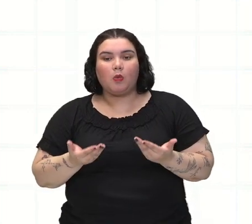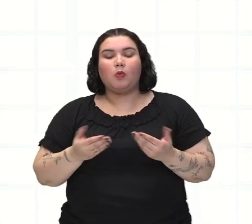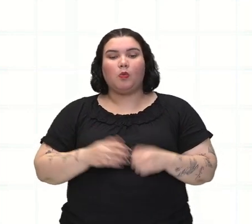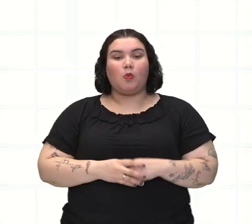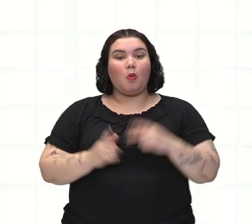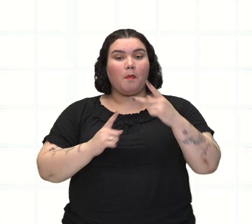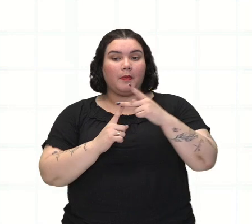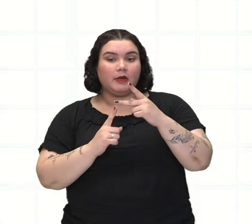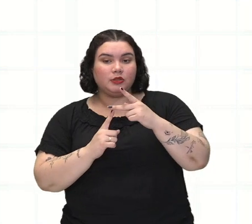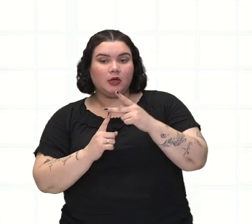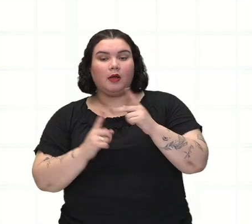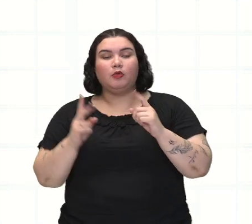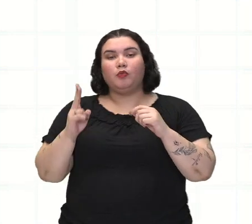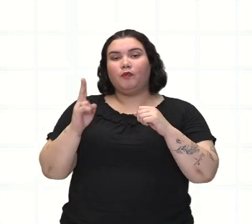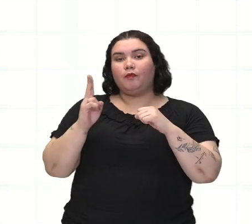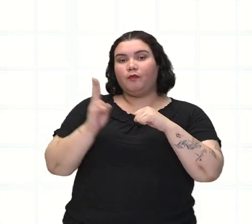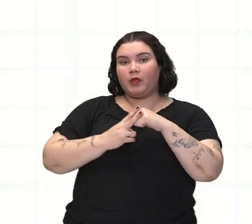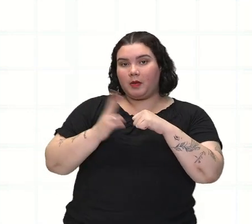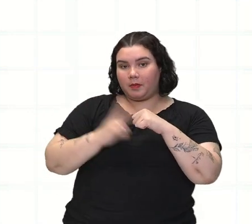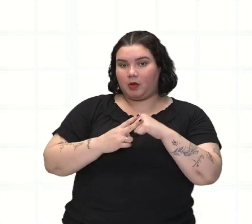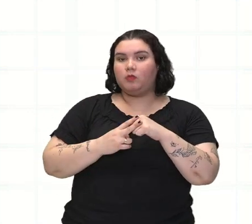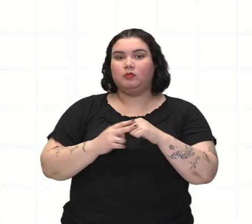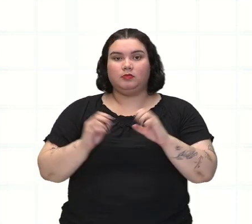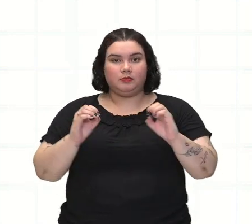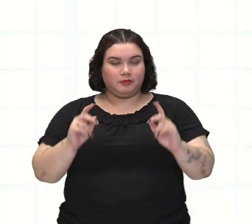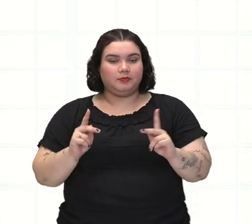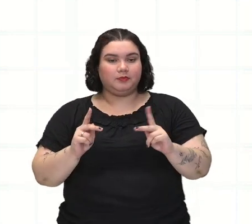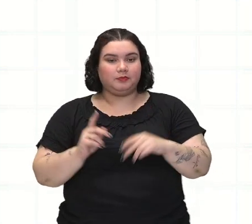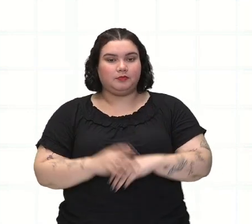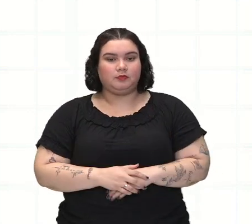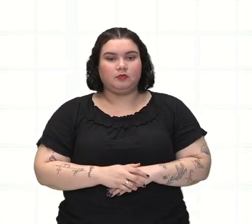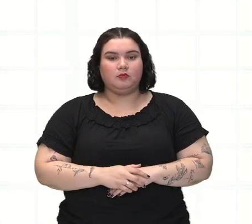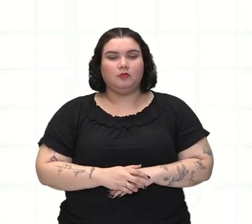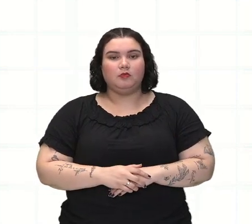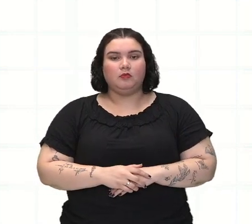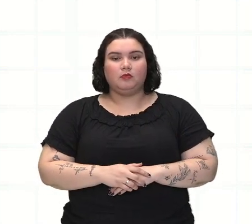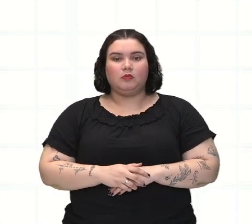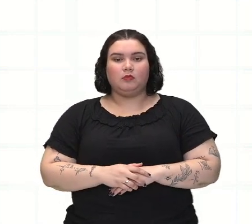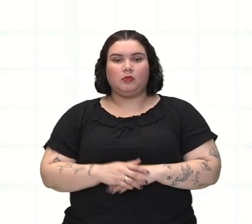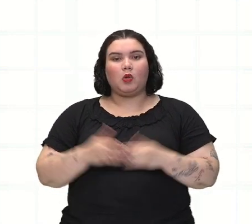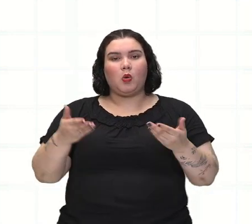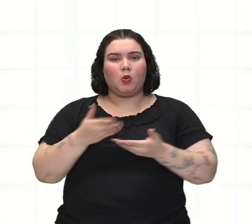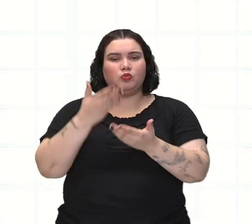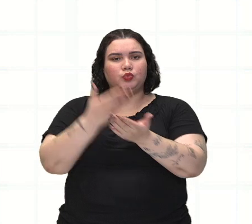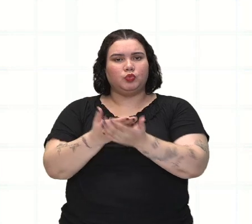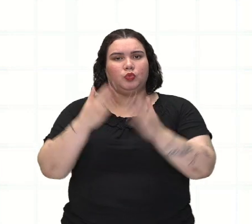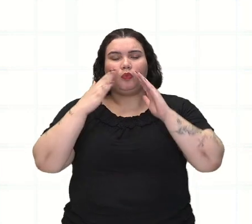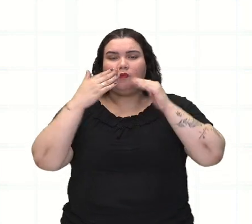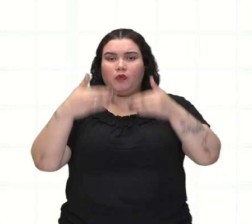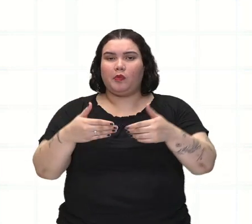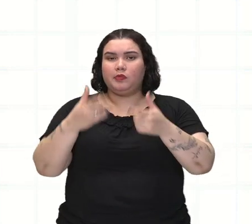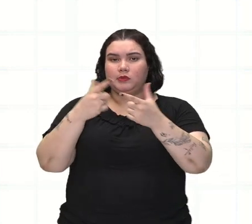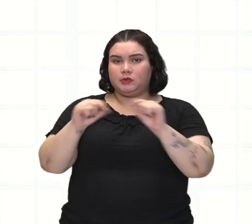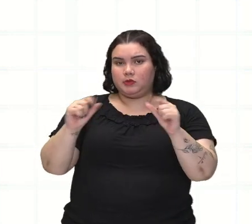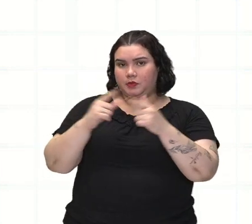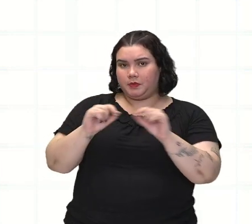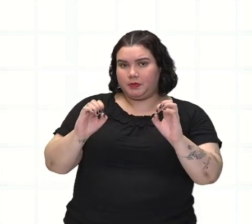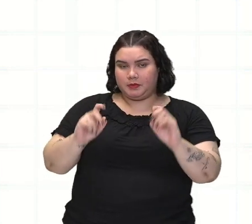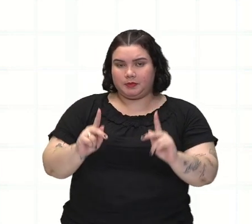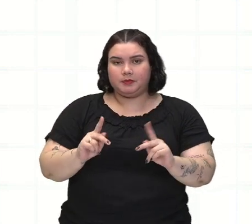predicado verbal. Nossos estudos hoje vai mexer com a sintaxe também, tá?